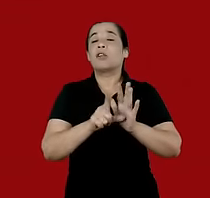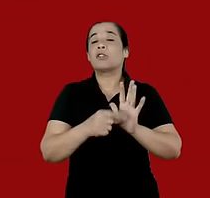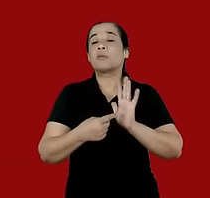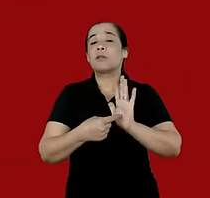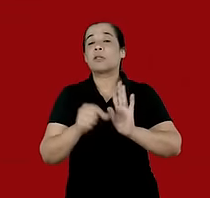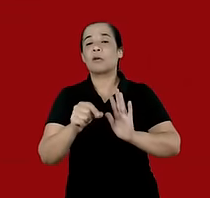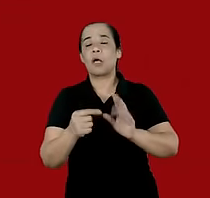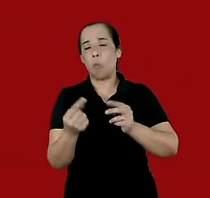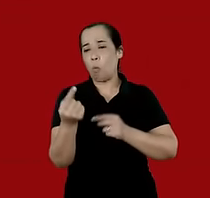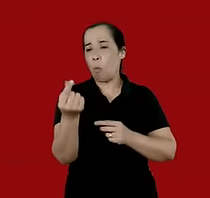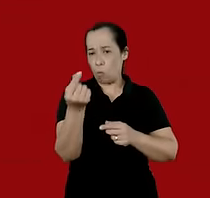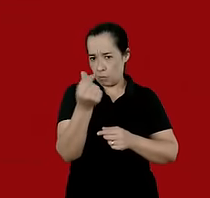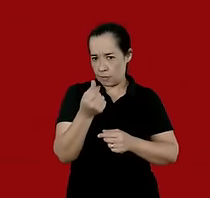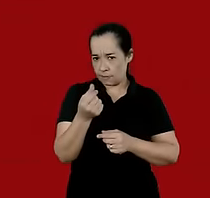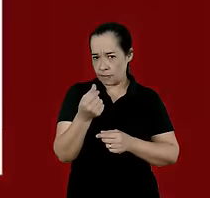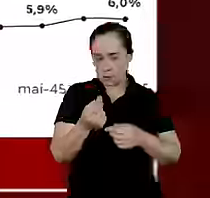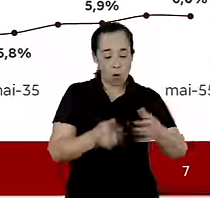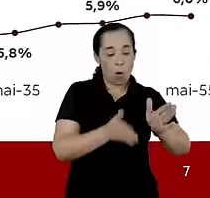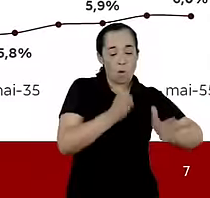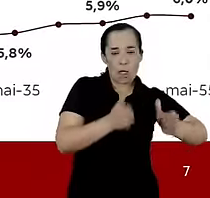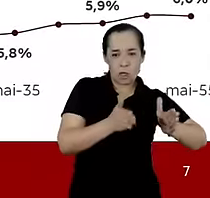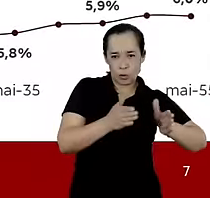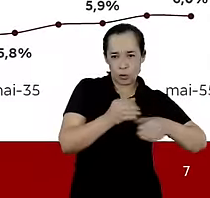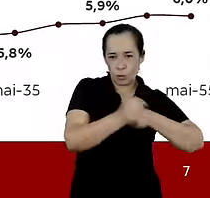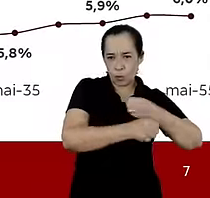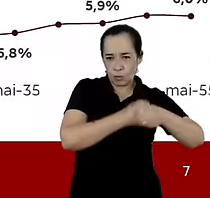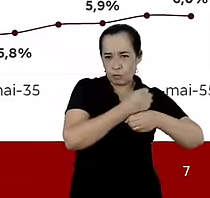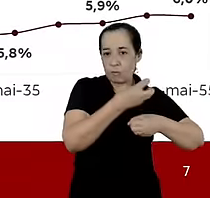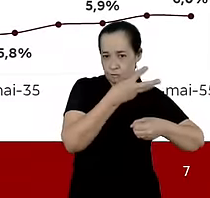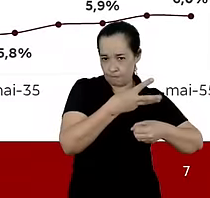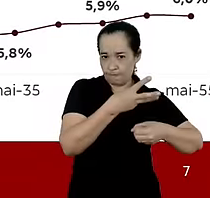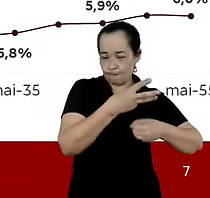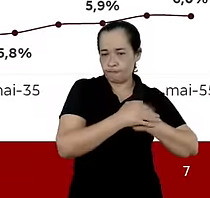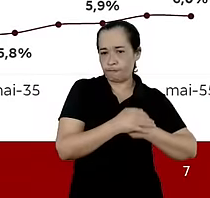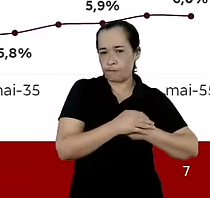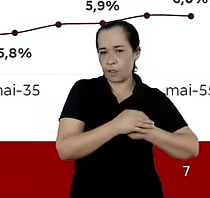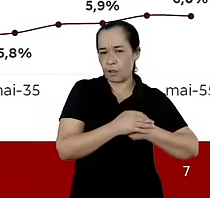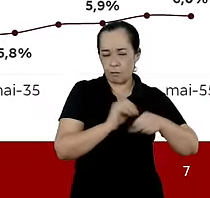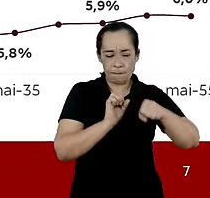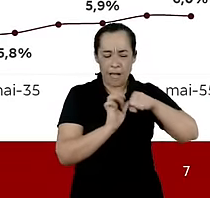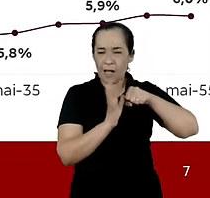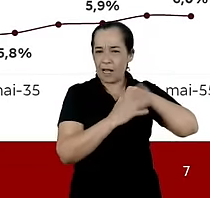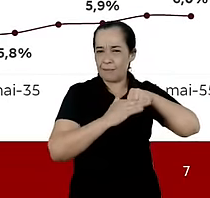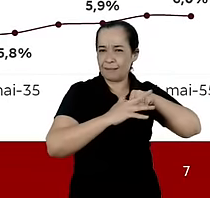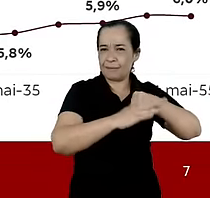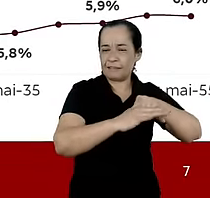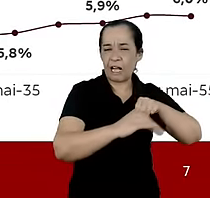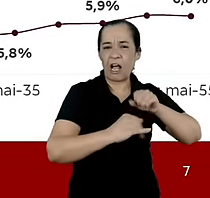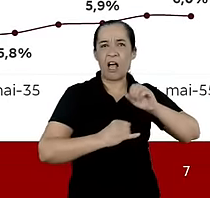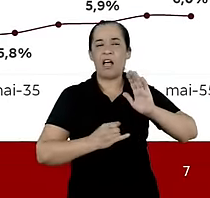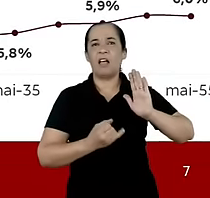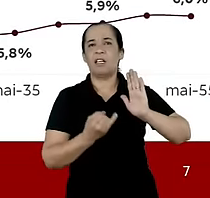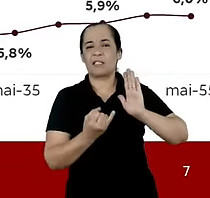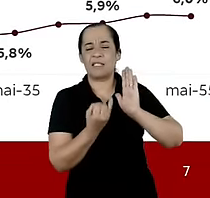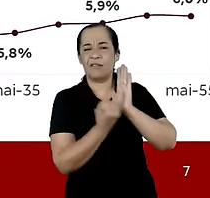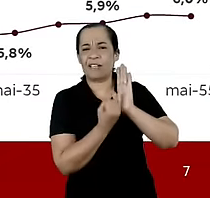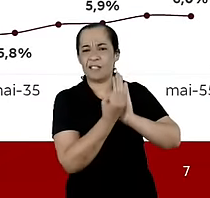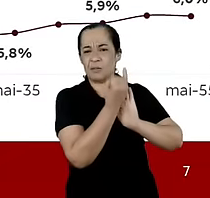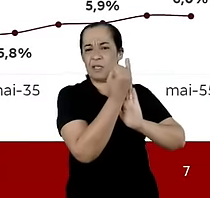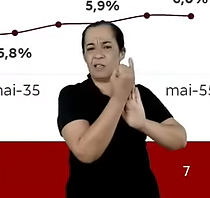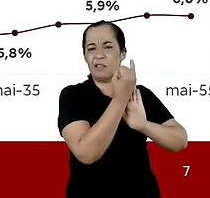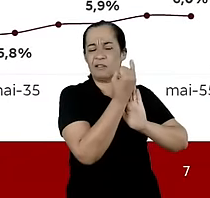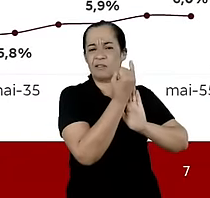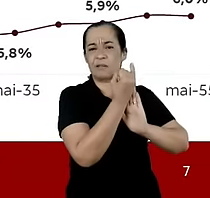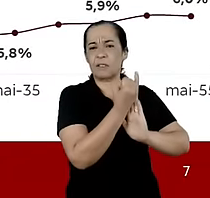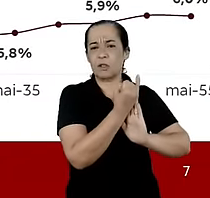TRS anos como a gente falou ali pós pandemia quando foi percebido que teve pandemia e a inflação seria mais persistente e os bancos centrais foram agressivos na alta isso é